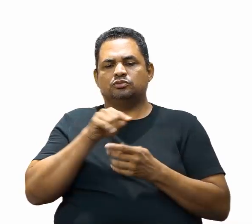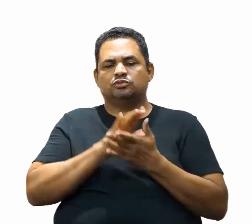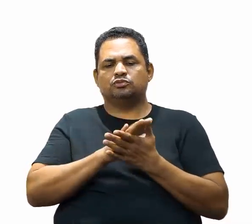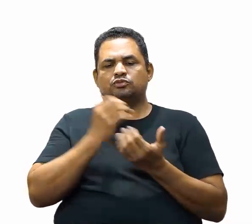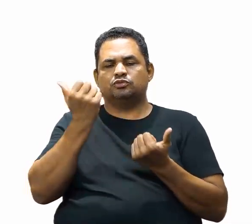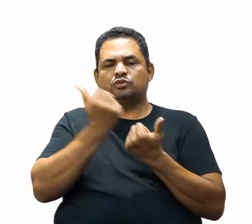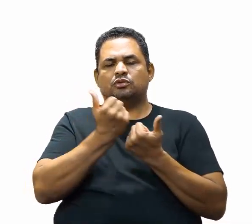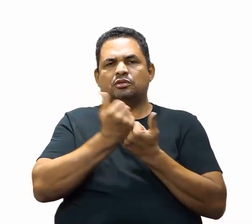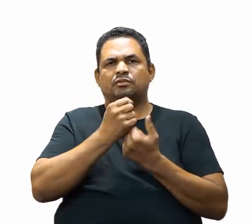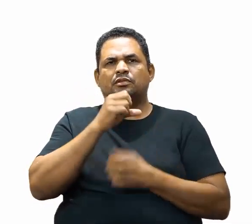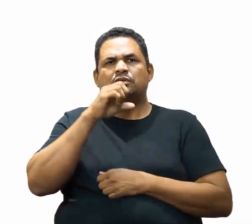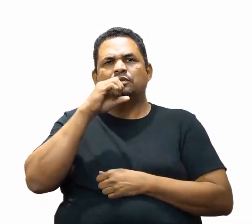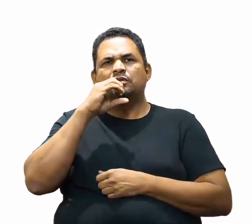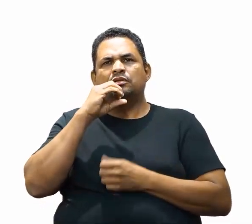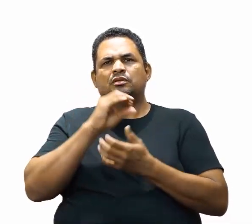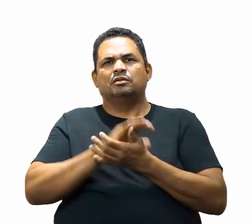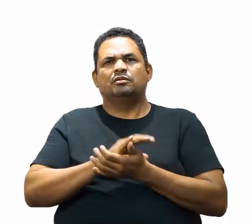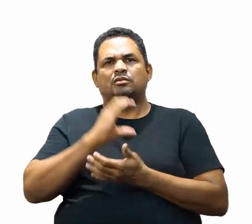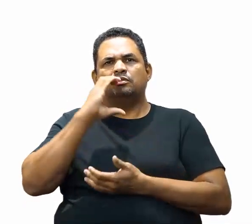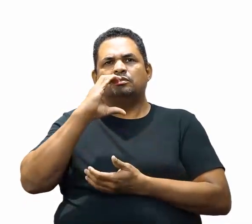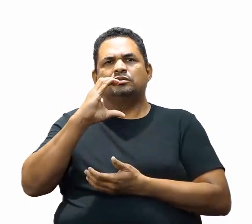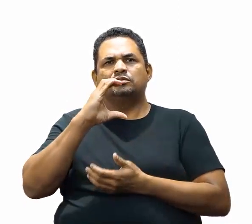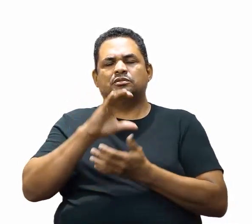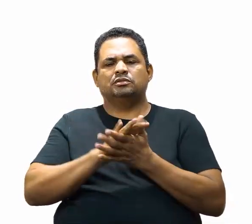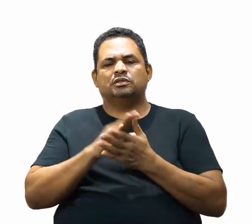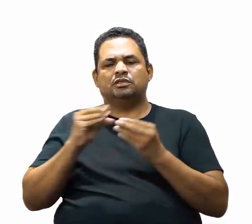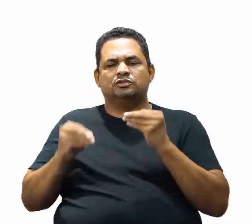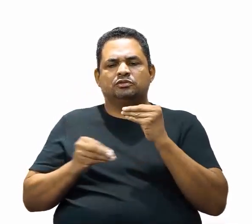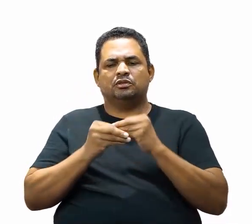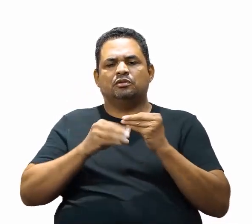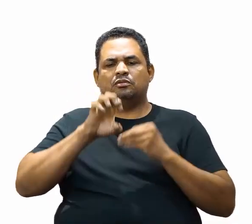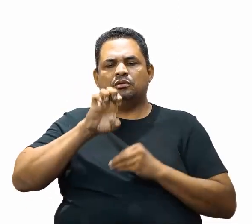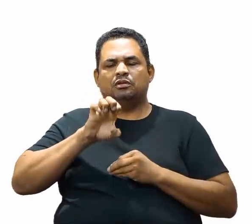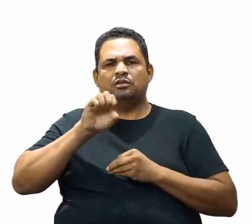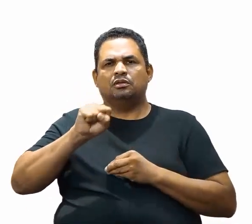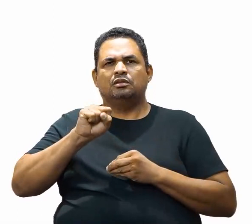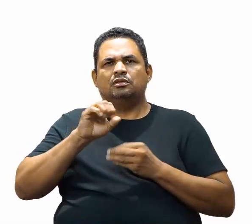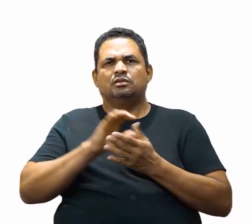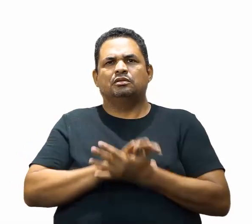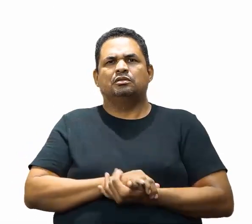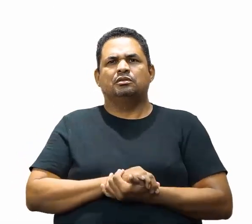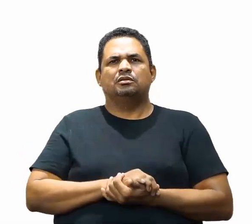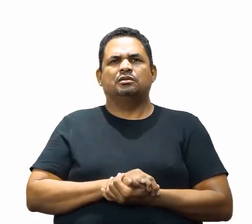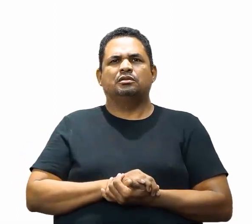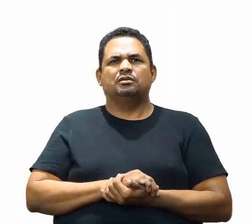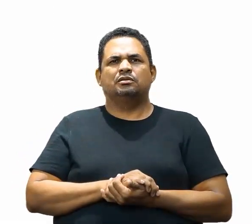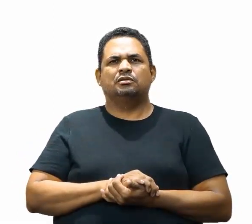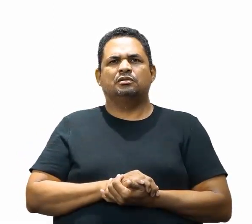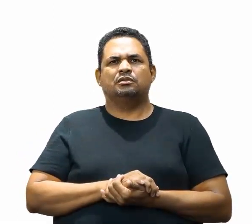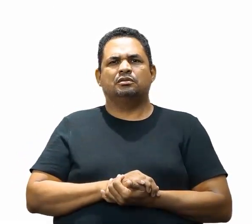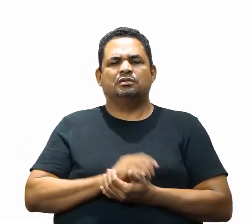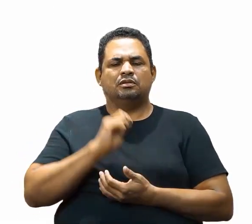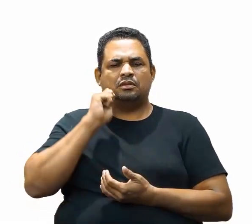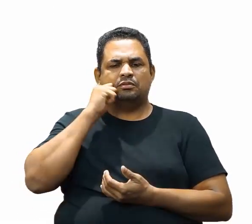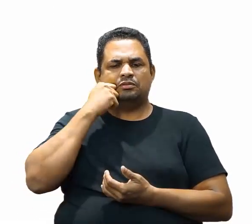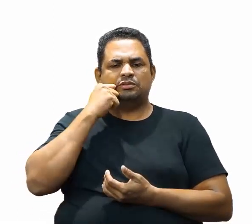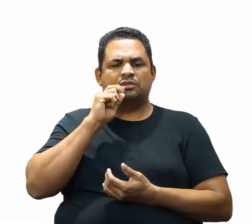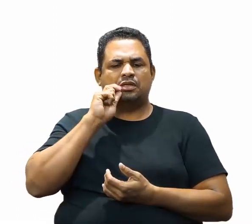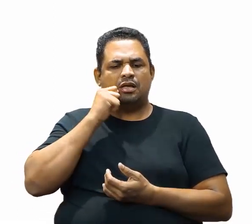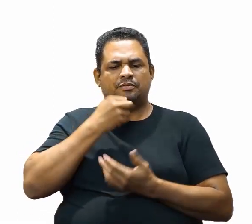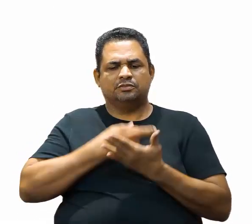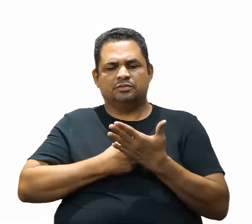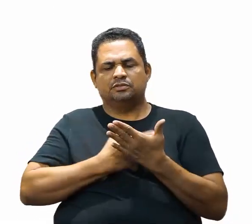vou acrescentar o ES. Então, eu vou colocar Cs. Lápis, lápis.